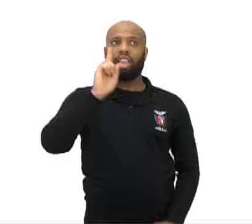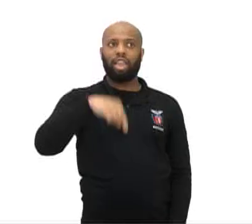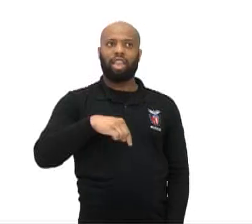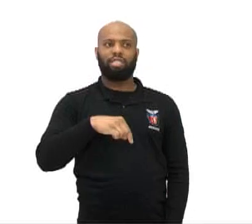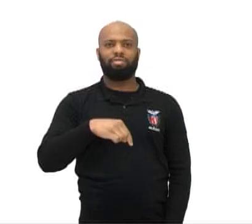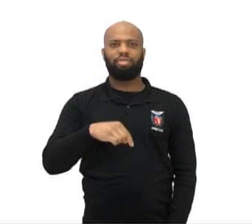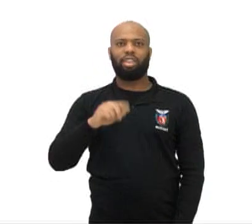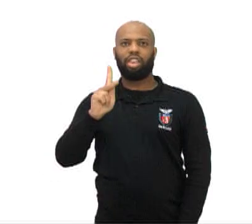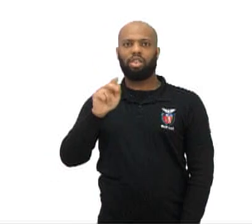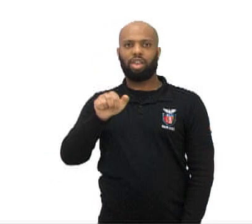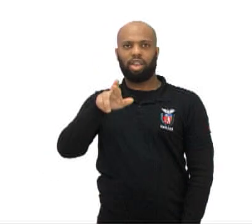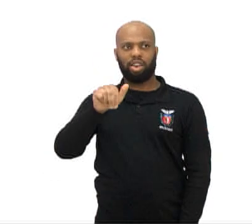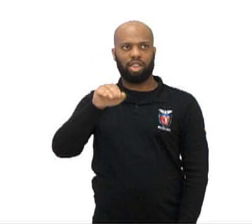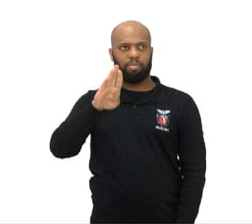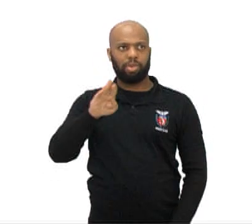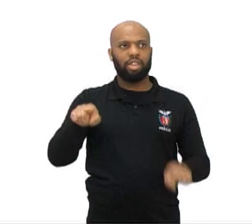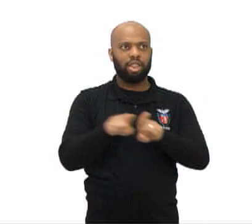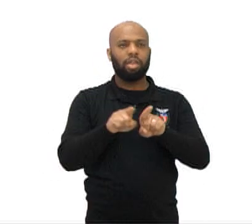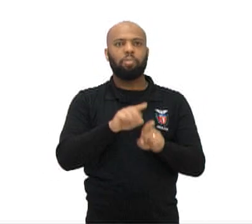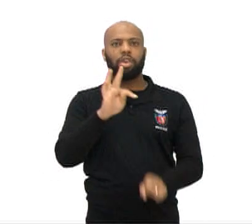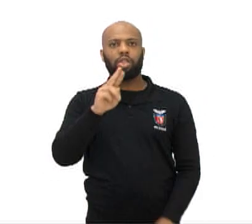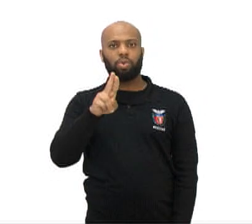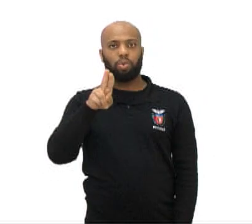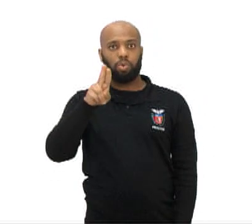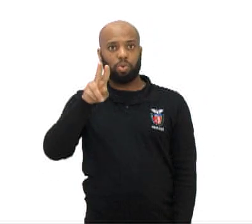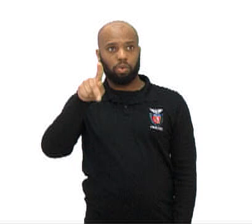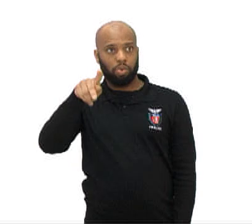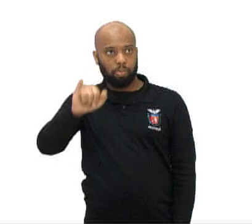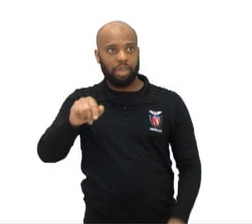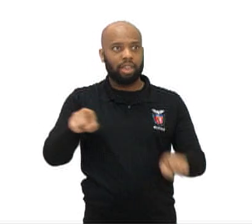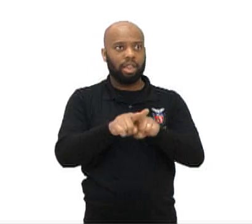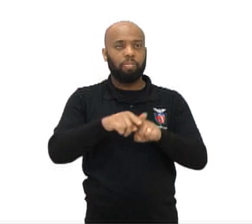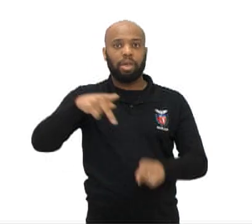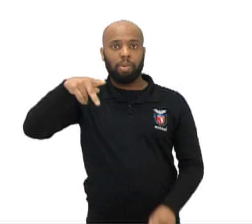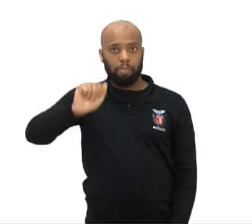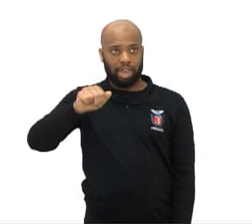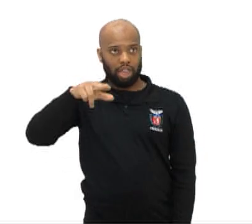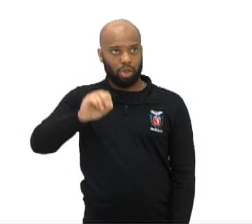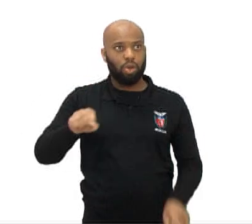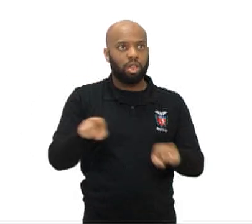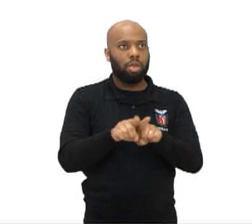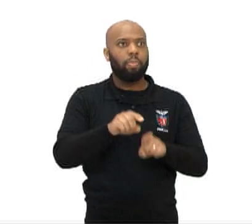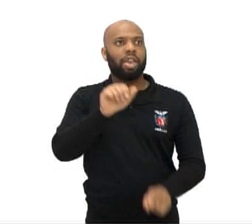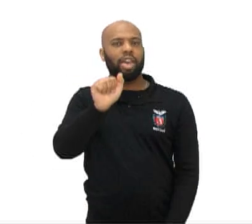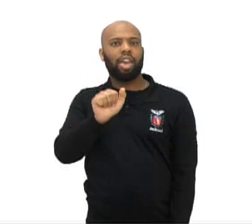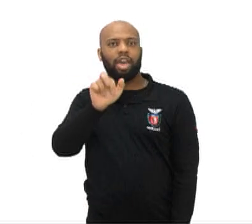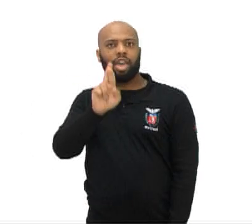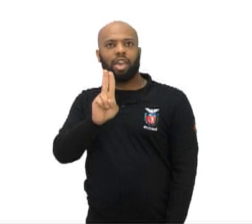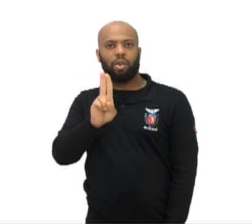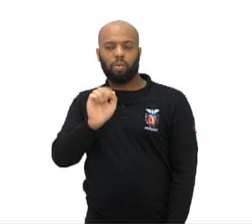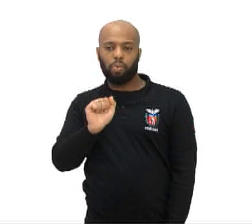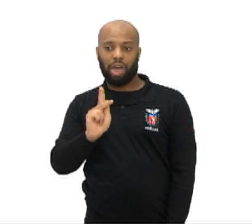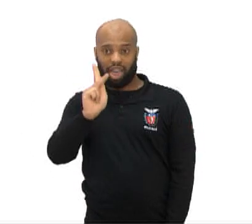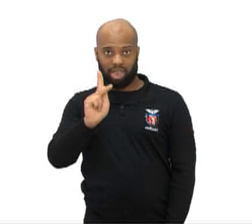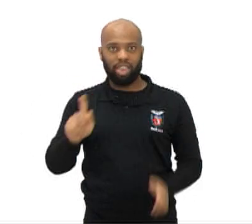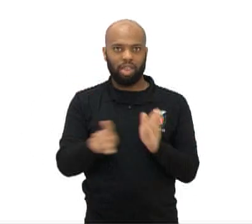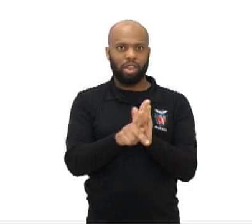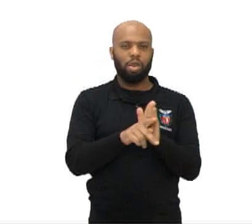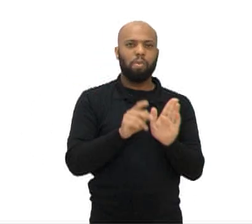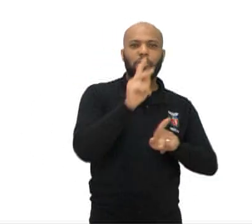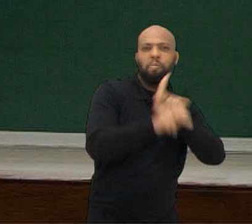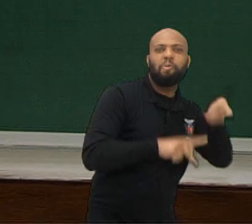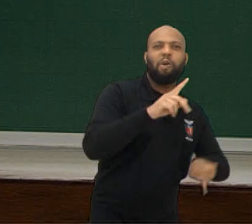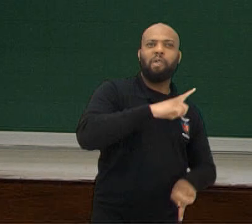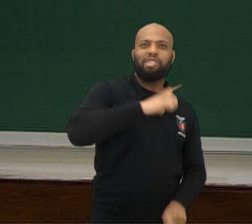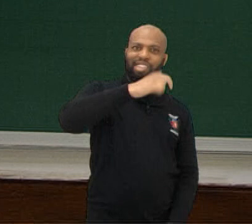Caribe, Tupi-Guarani, Pano e Aruaque, né? Distribuídos aqui na região norte, certo? Então,